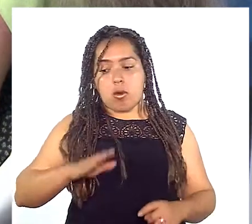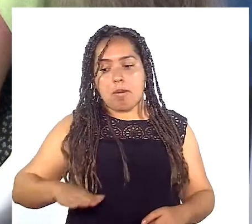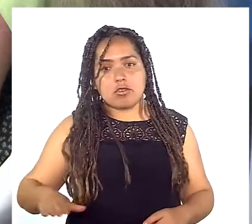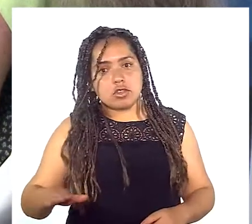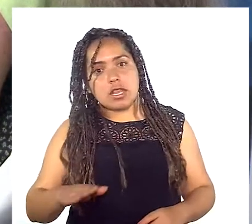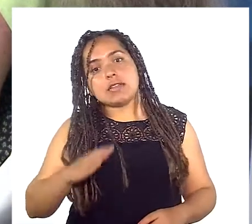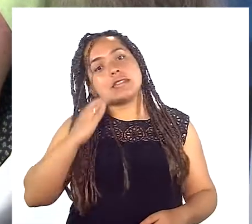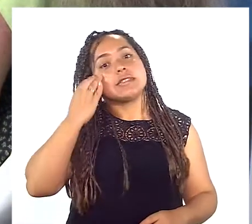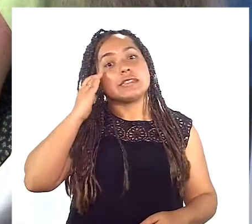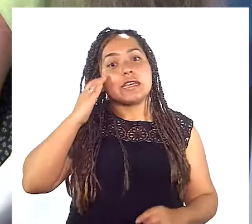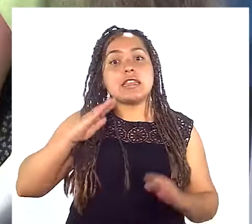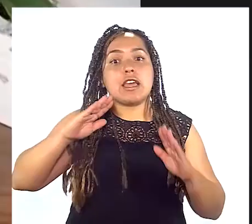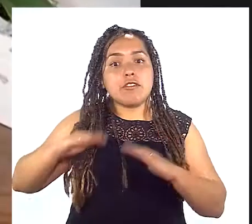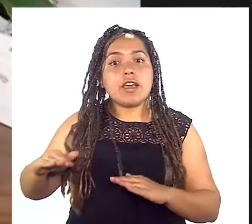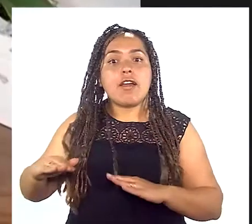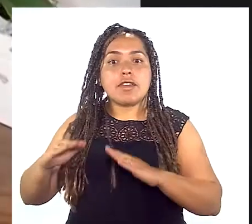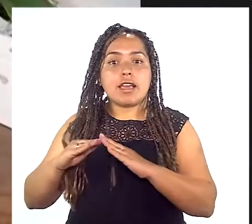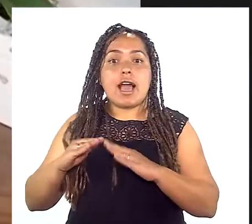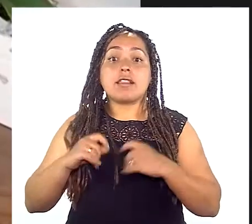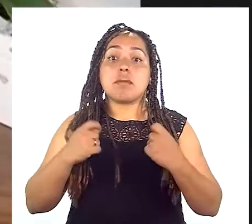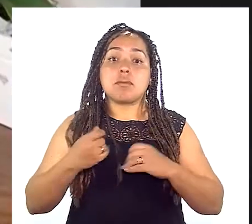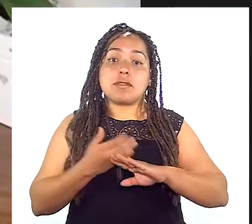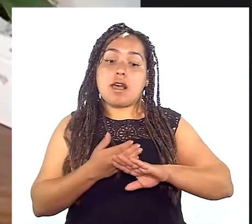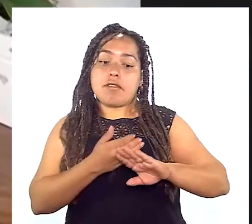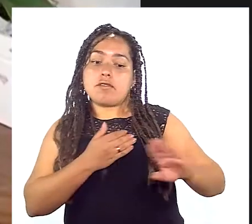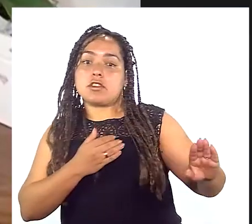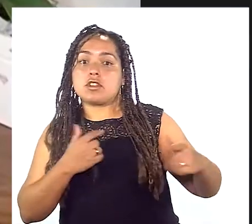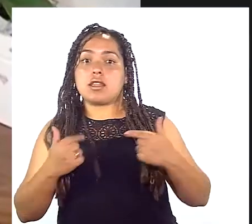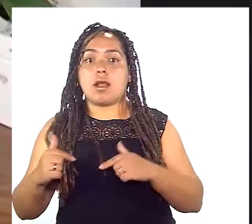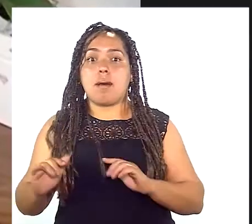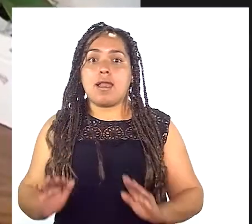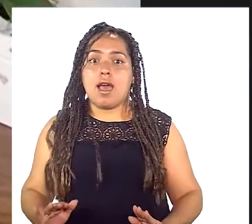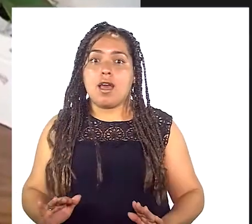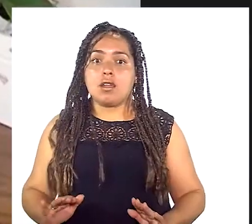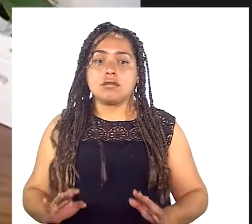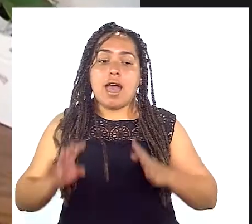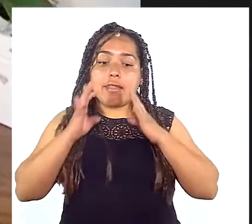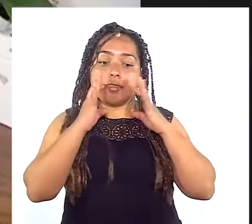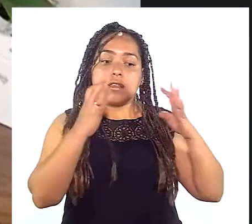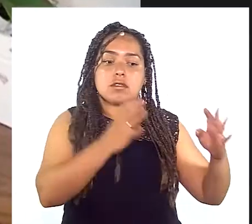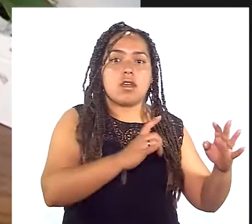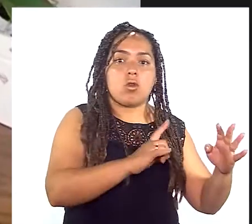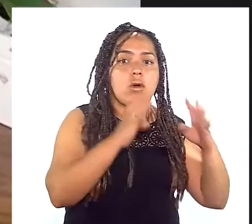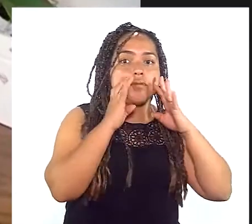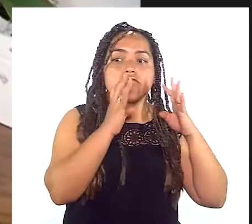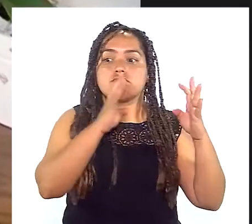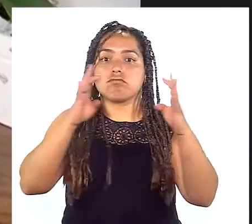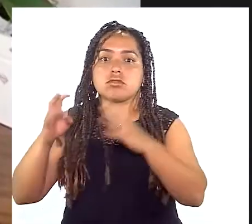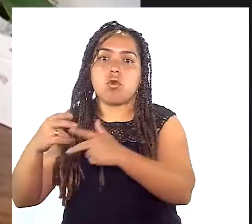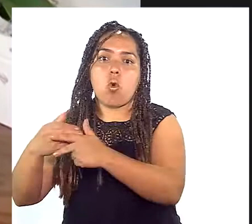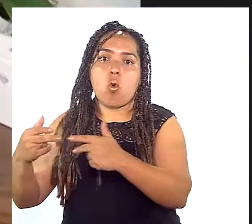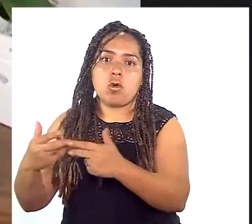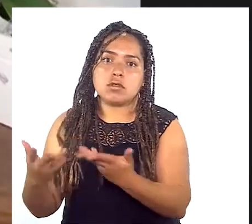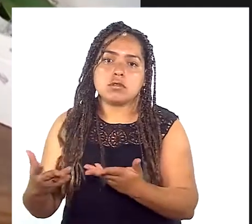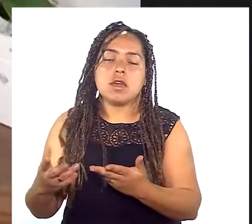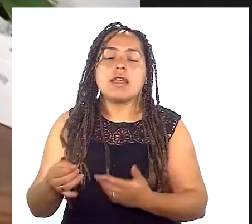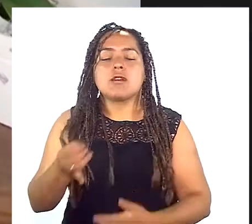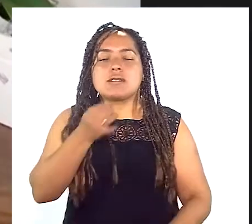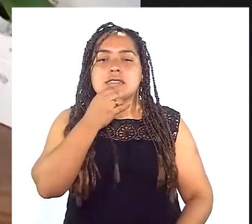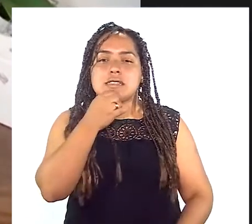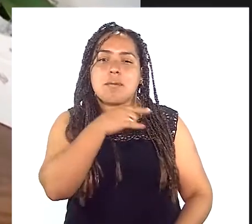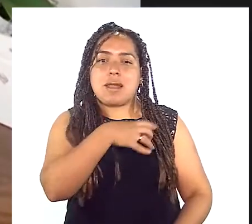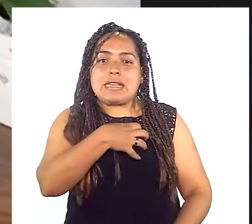para as crianças pequenas, entenderem que os pais estavam em casa, mas que precisavam trabalhar, né? Então, assim, teve esse baque, né? Esse